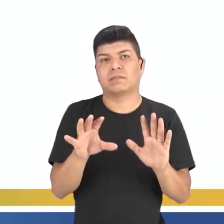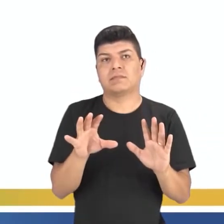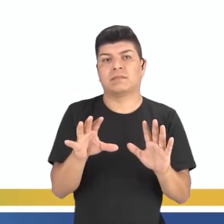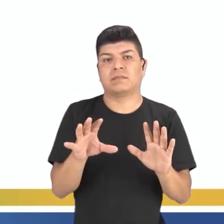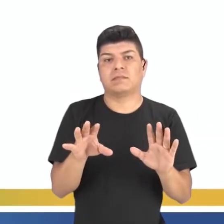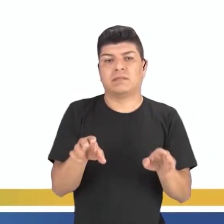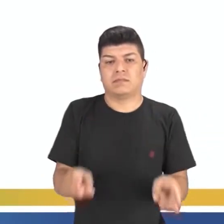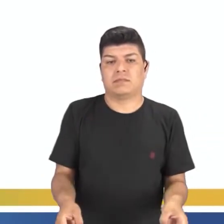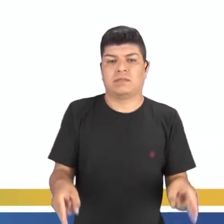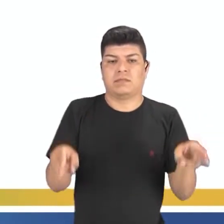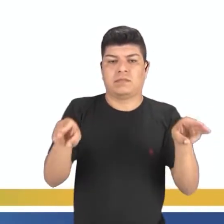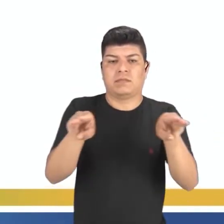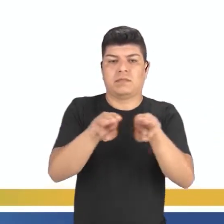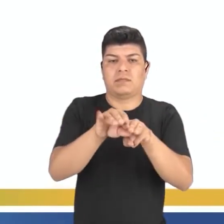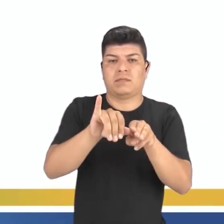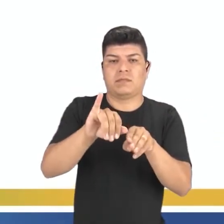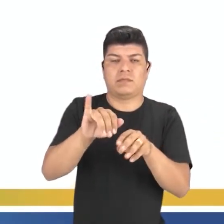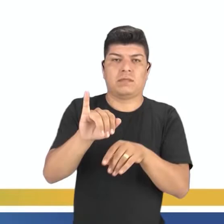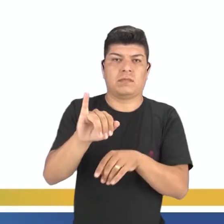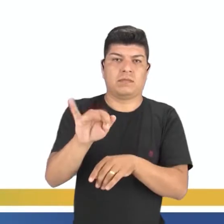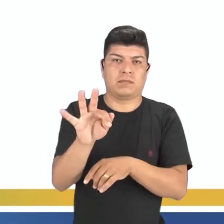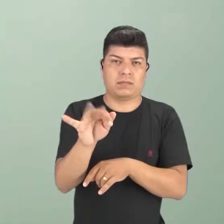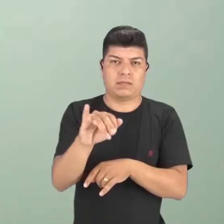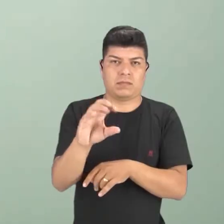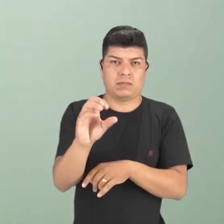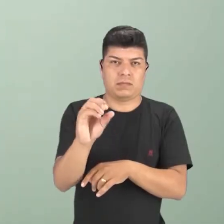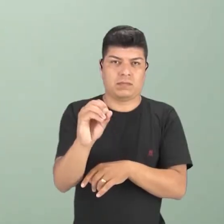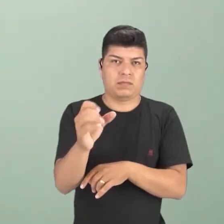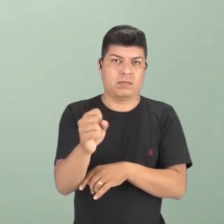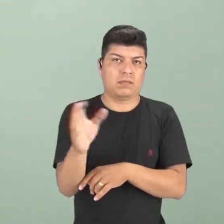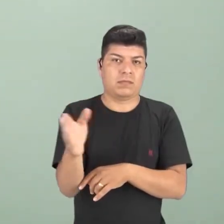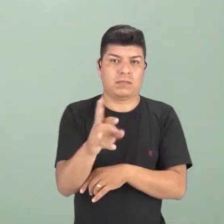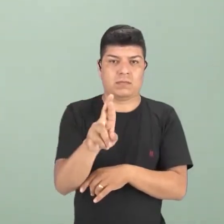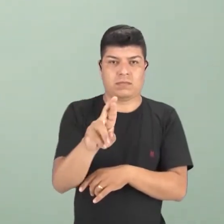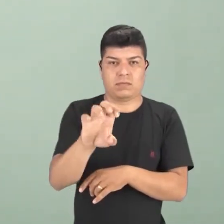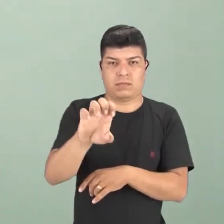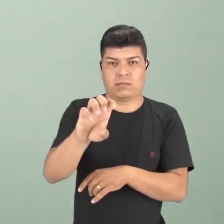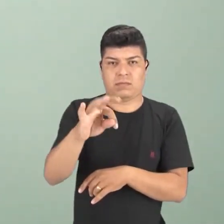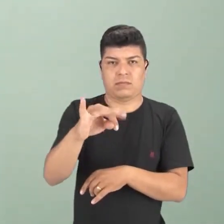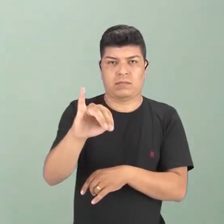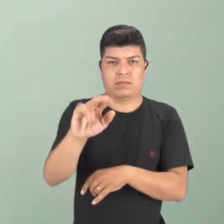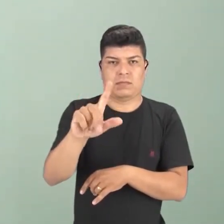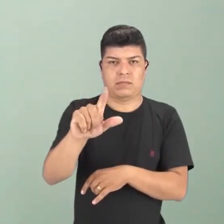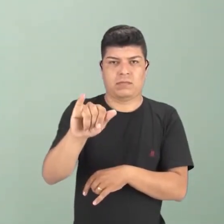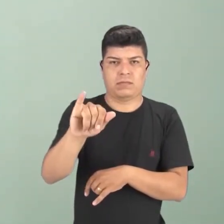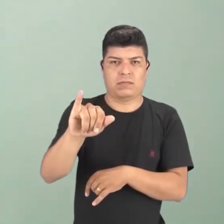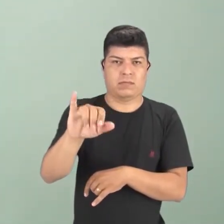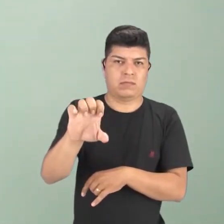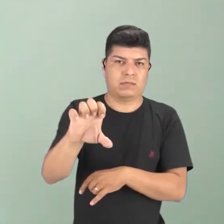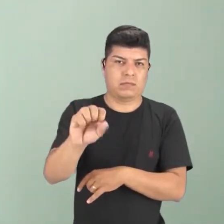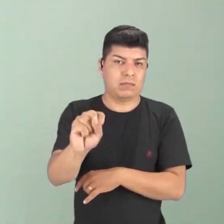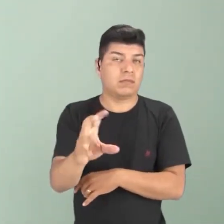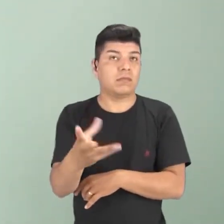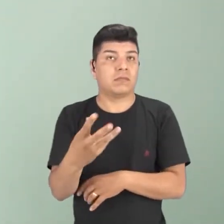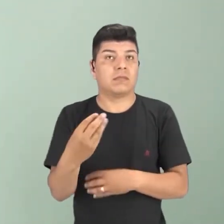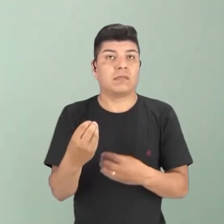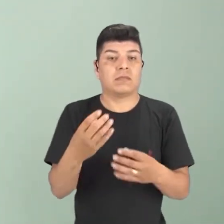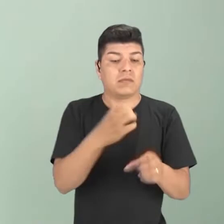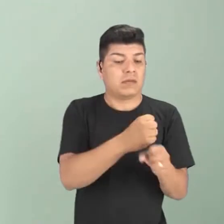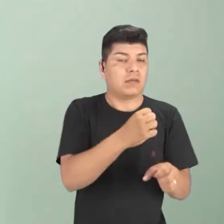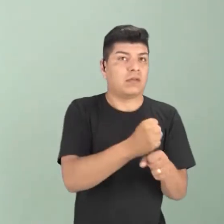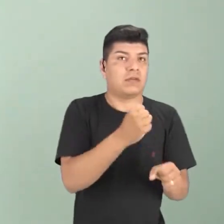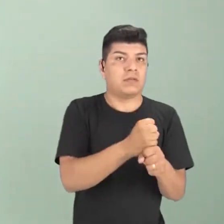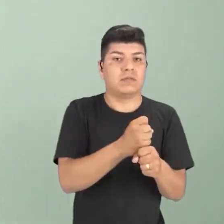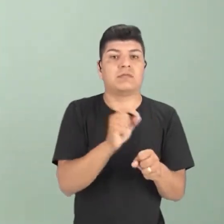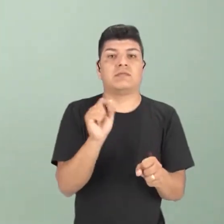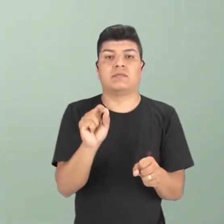campo magnético em fios retilíneos. Isso pode ser calculado e quando a gente quiser calcular a intensidade desse